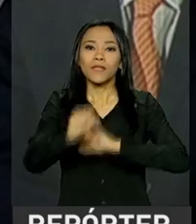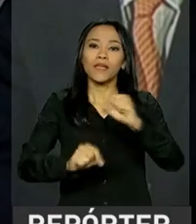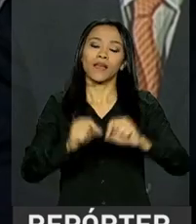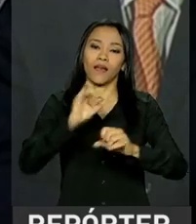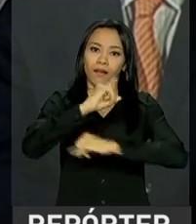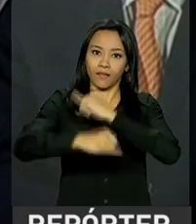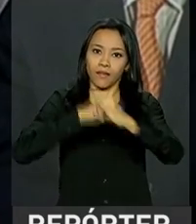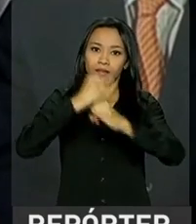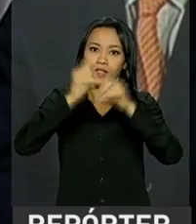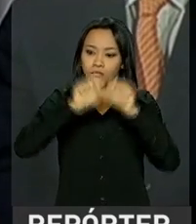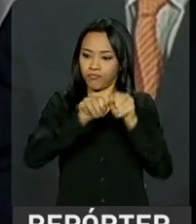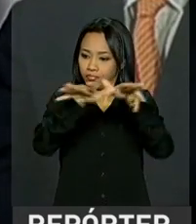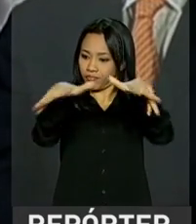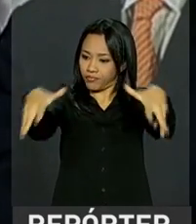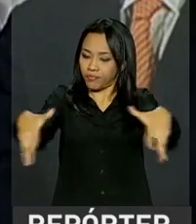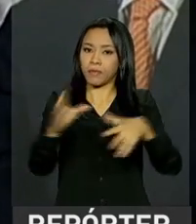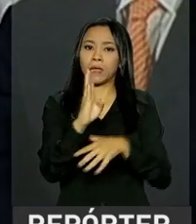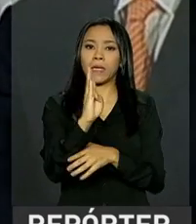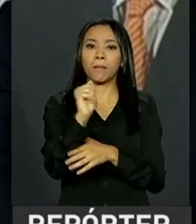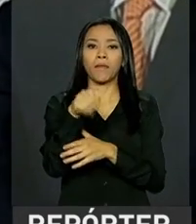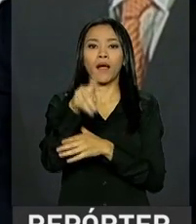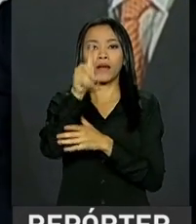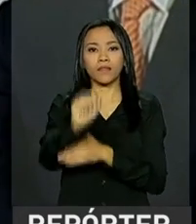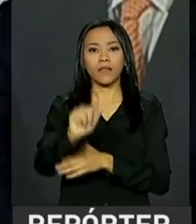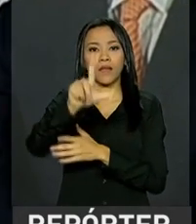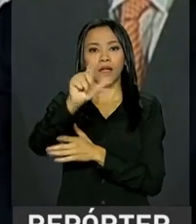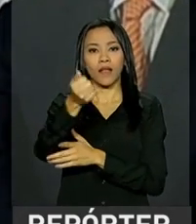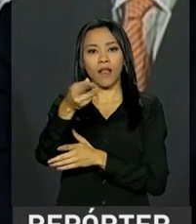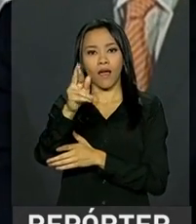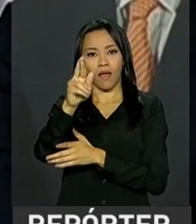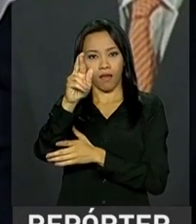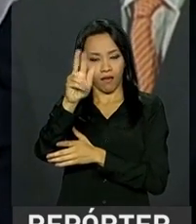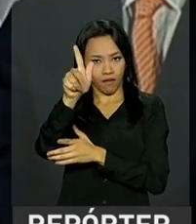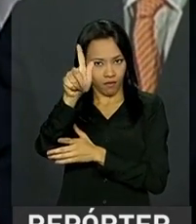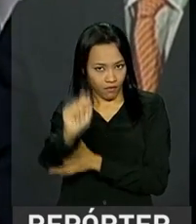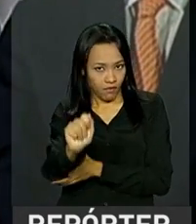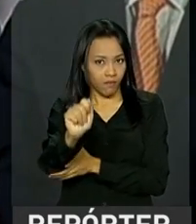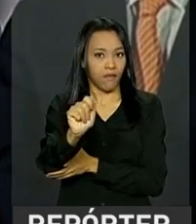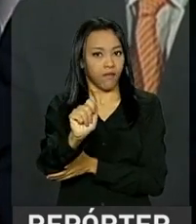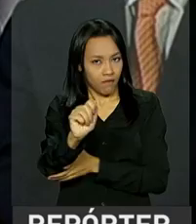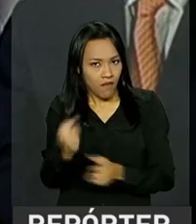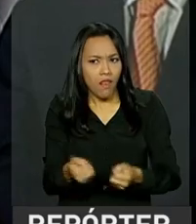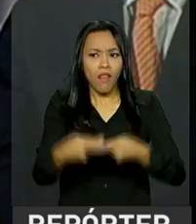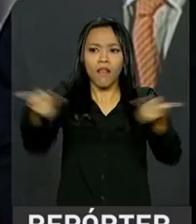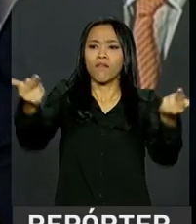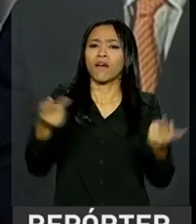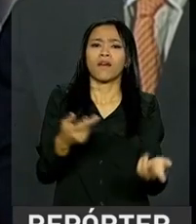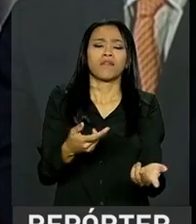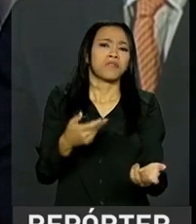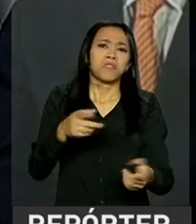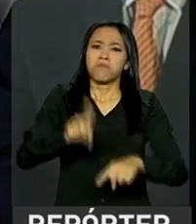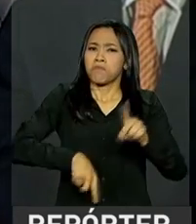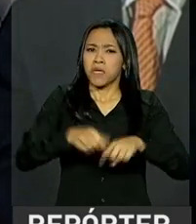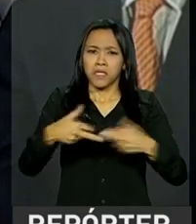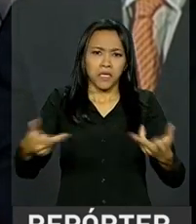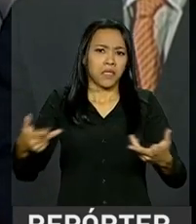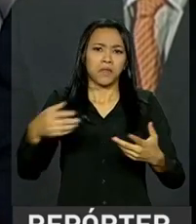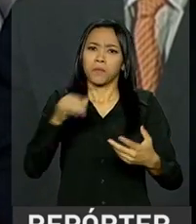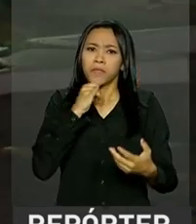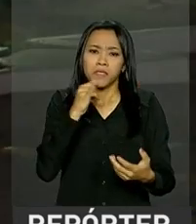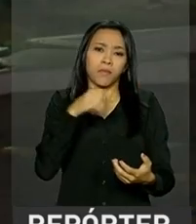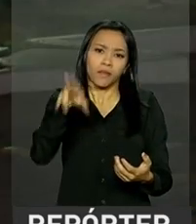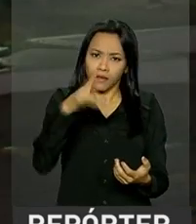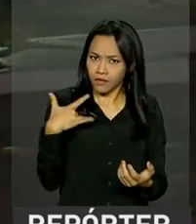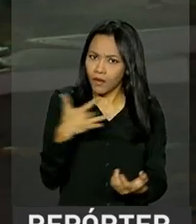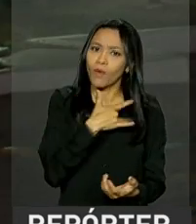assinado com o ministério da saúde que possibilitará através desse satélite levar banda larga a qualquer equipamento saúde pública do nosso